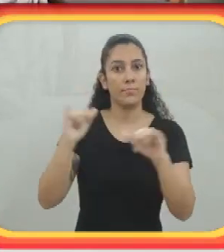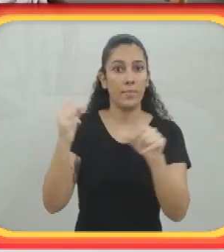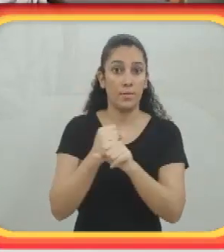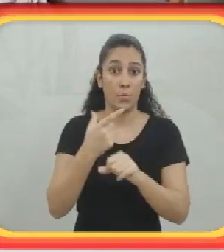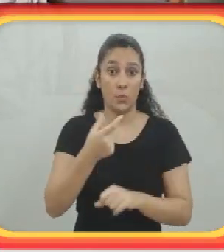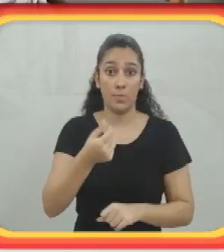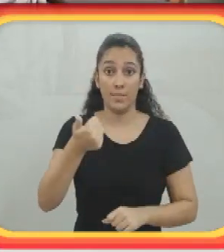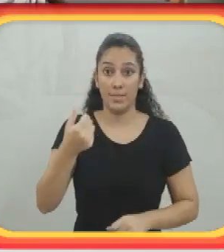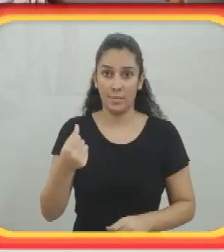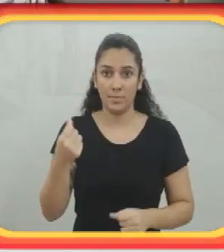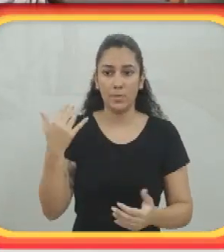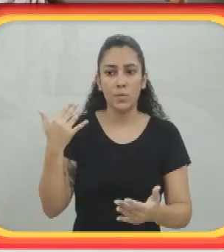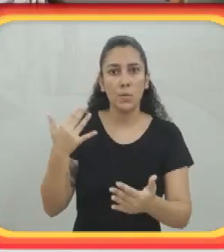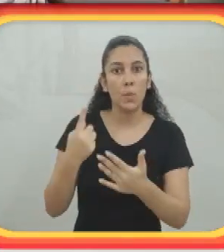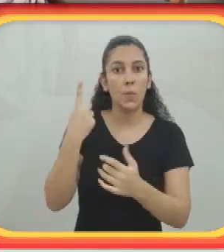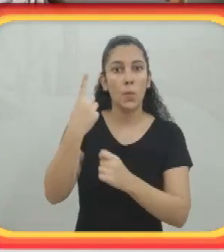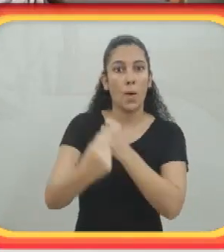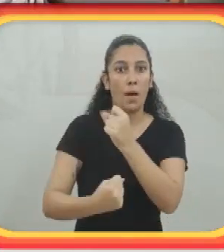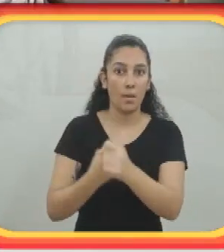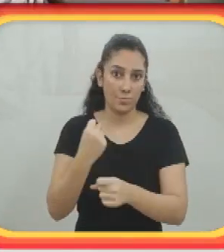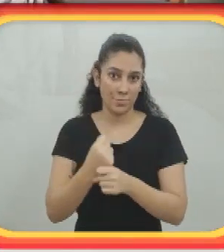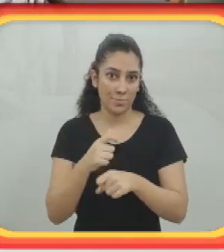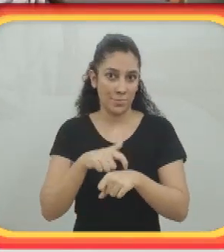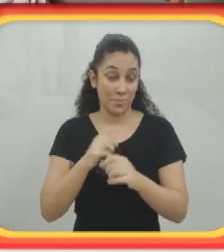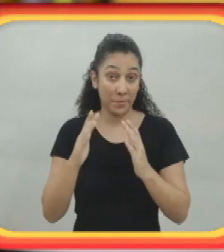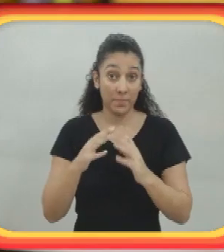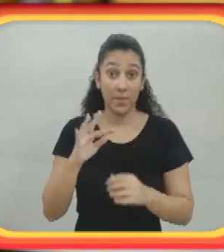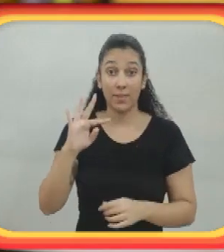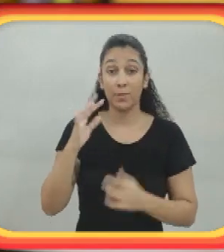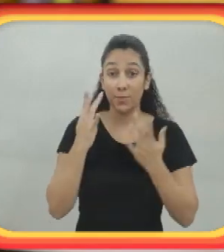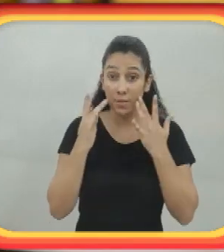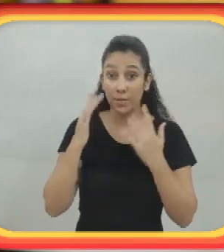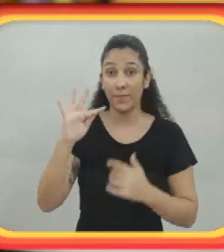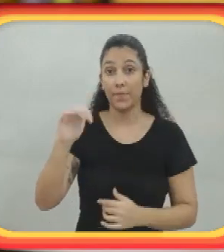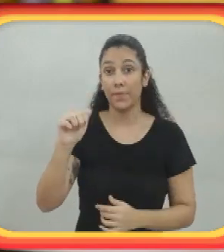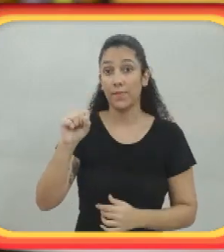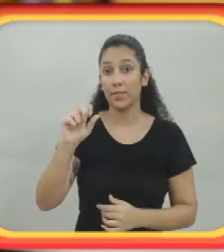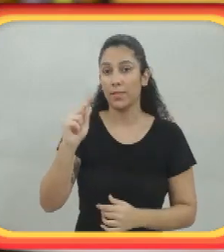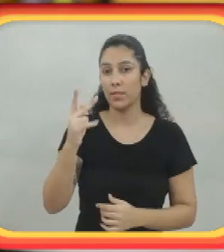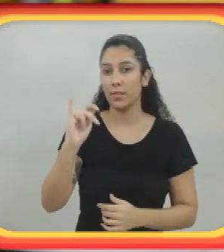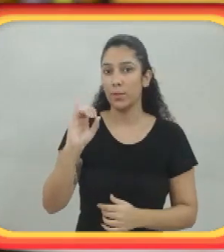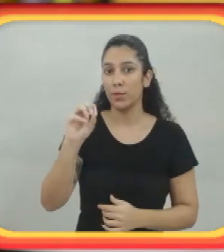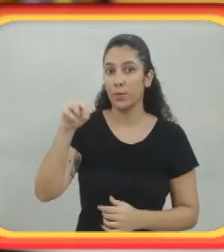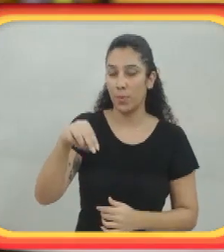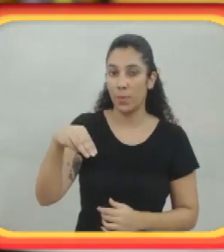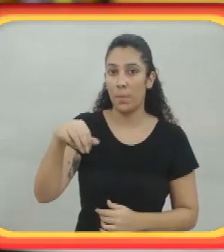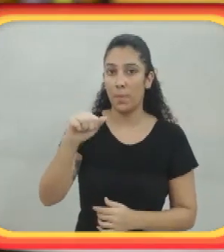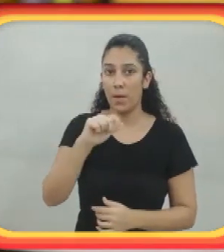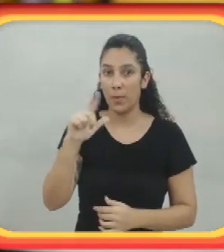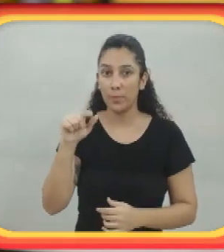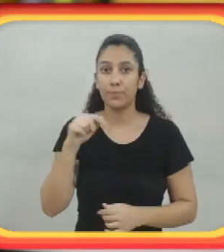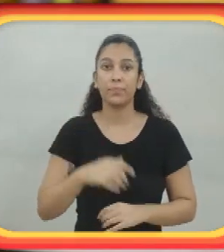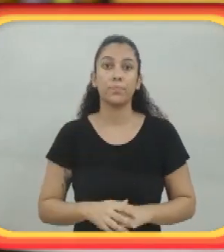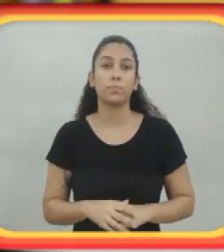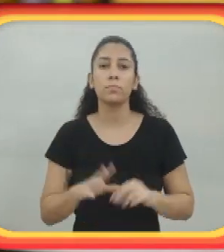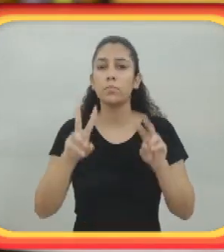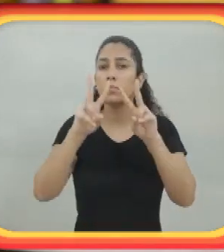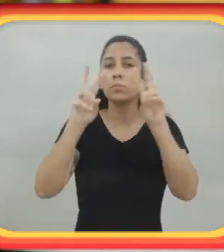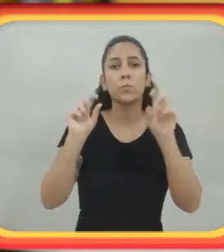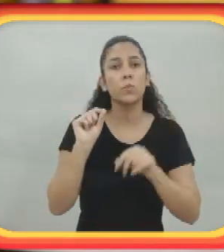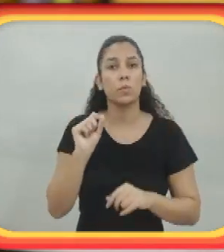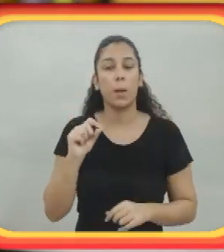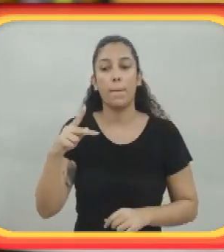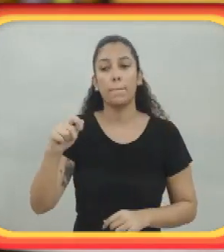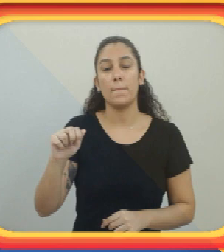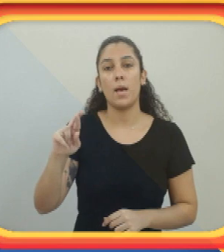Saraiva, para escrever e para dirigir a peça. A peça foi escrita e ela